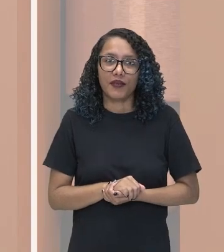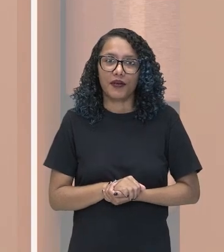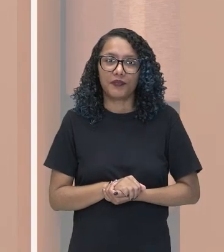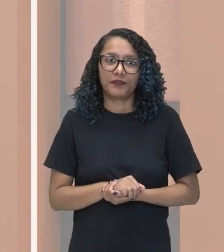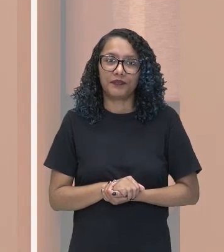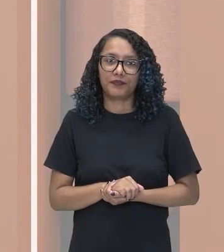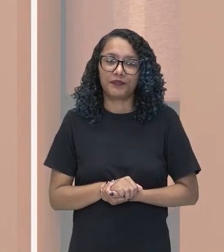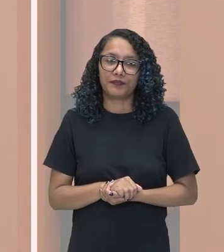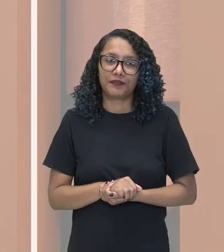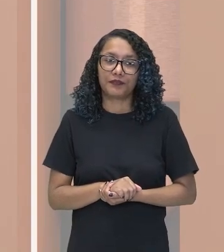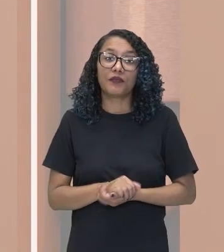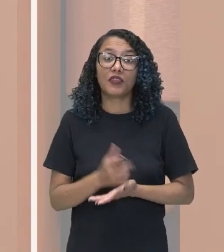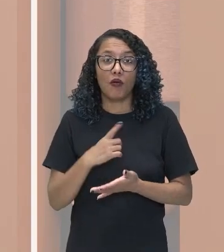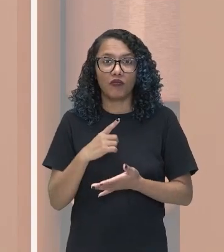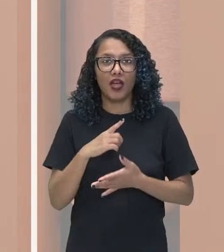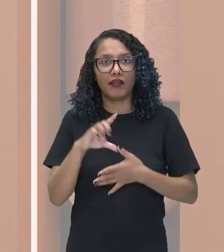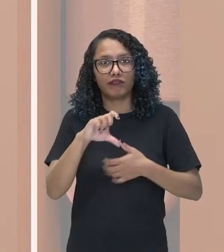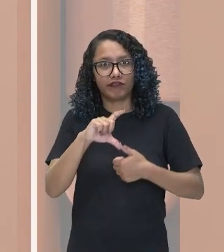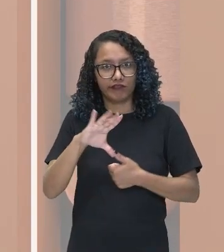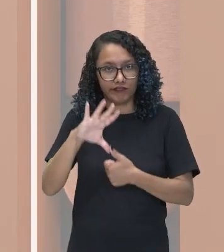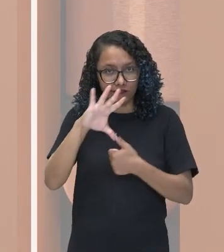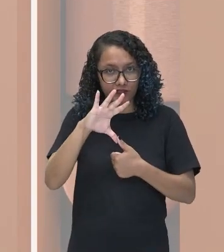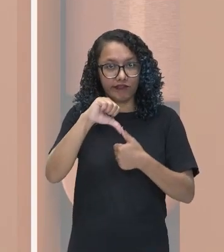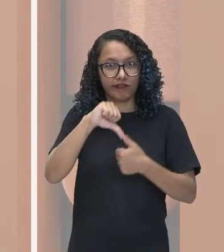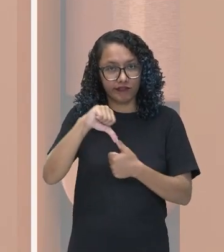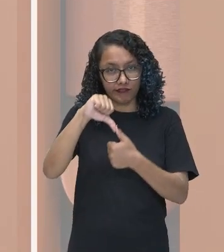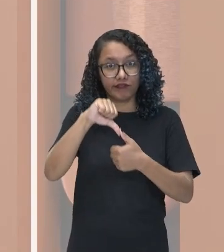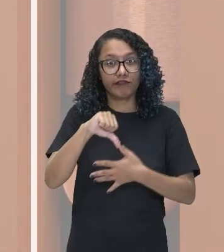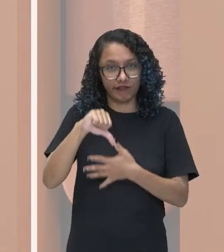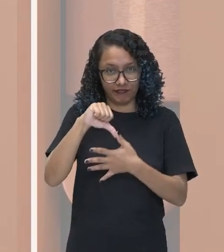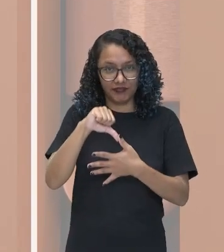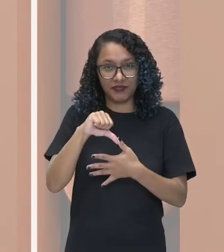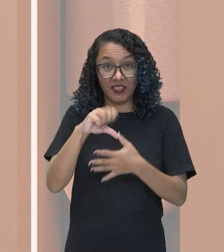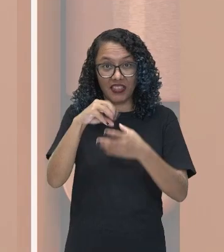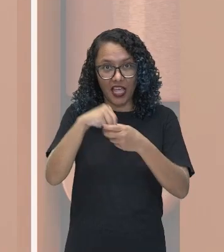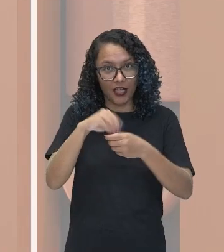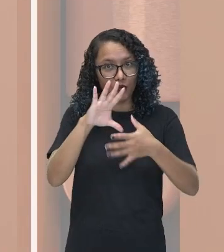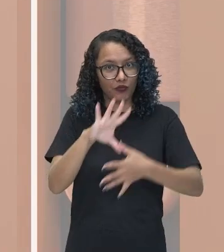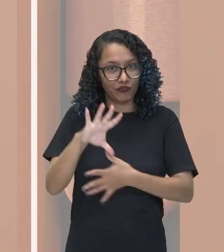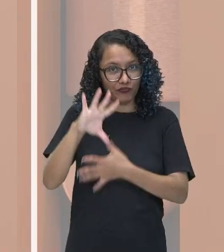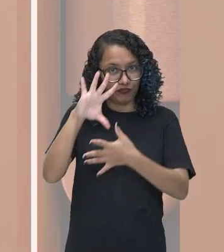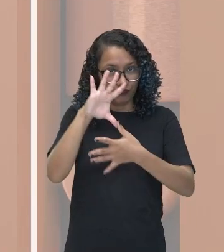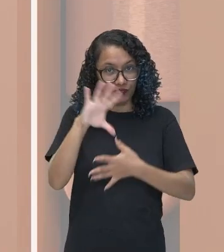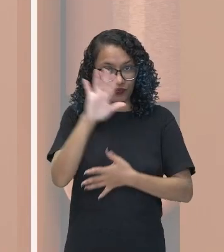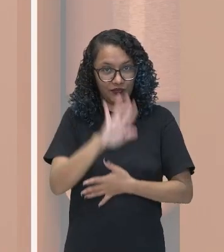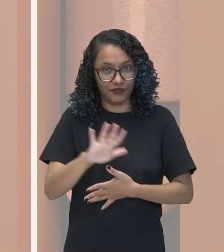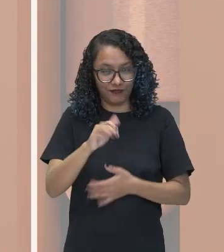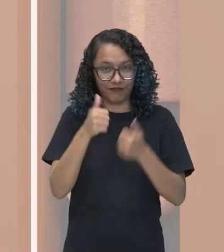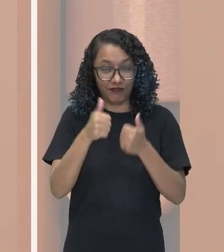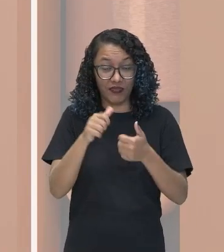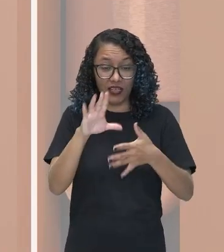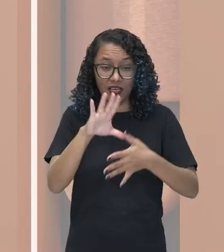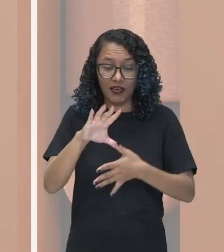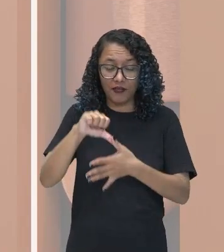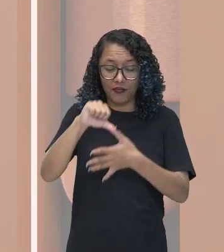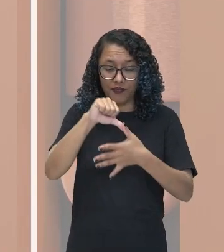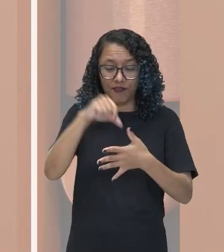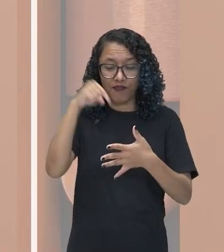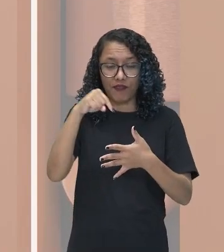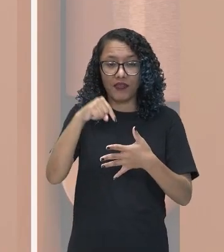temos, América do Norte, América Central e América do Sul. E dentro da América do Sul, nós temos